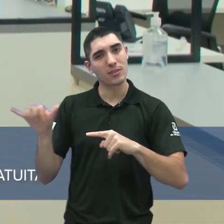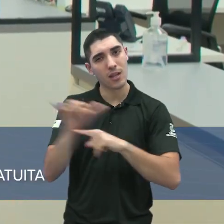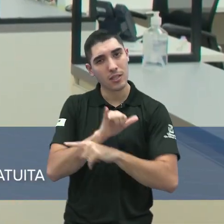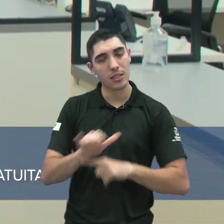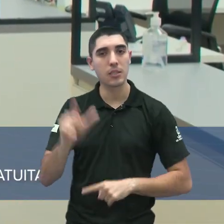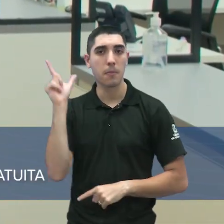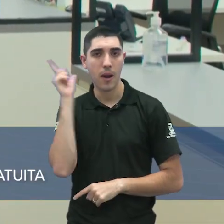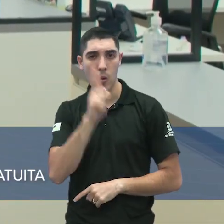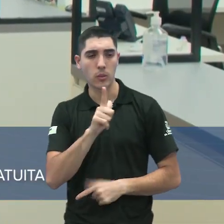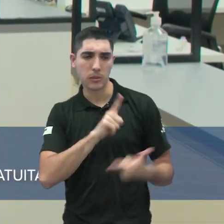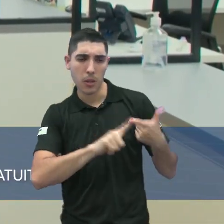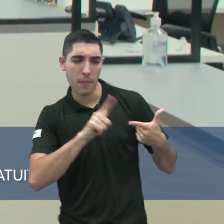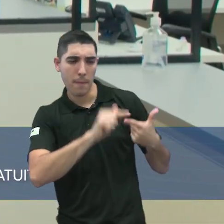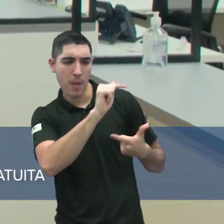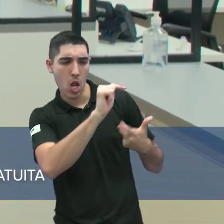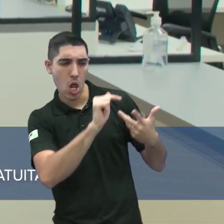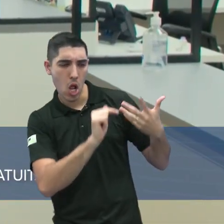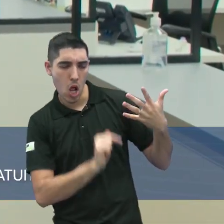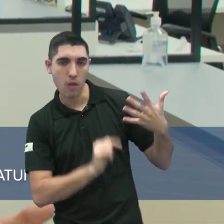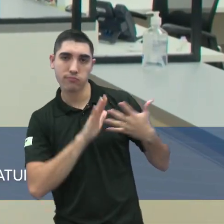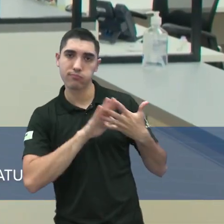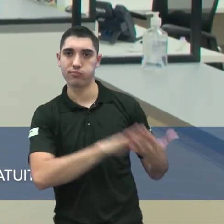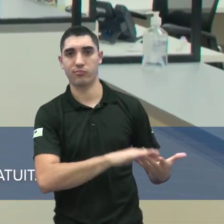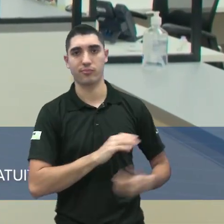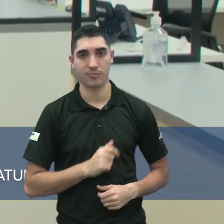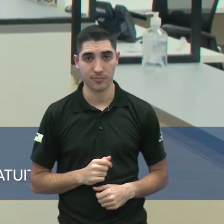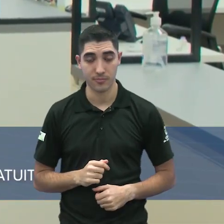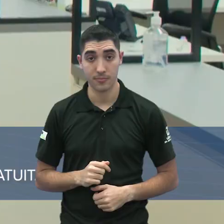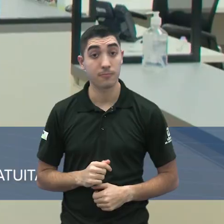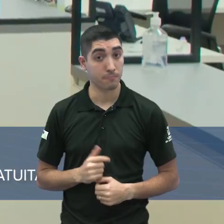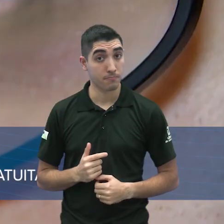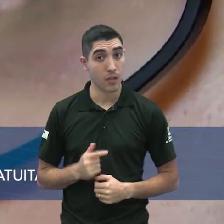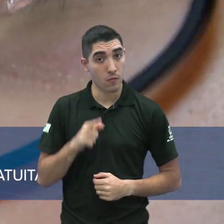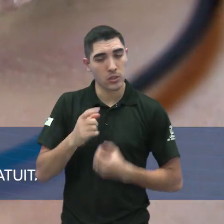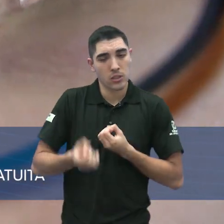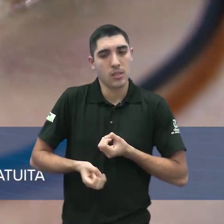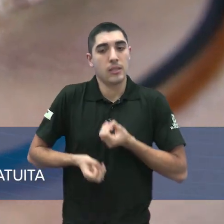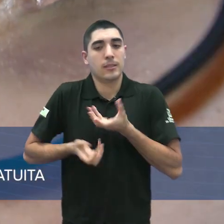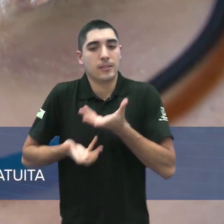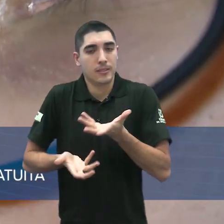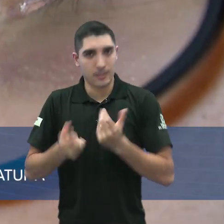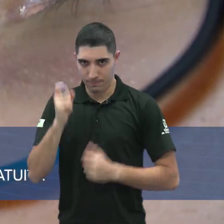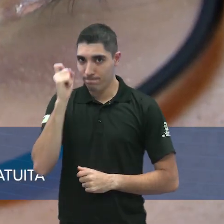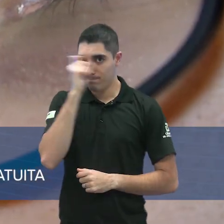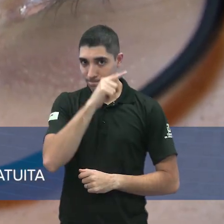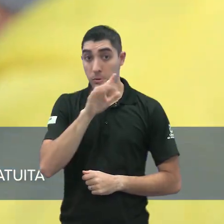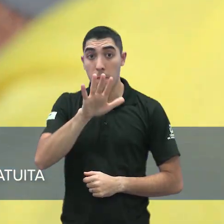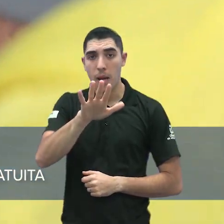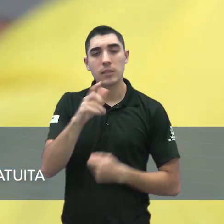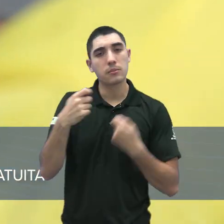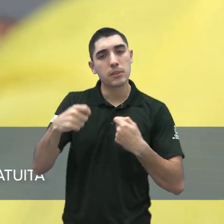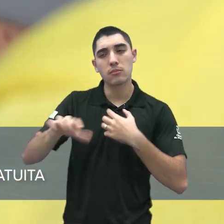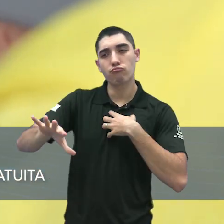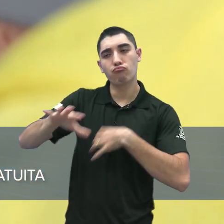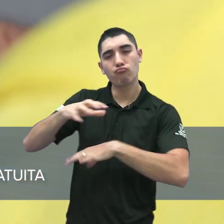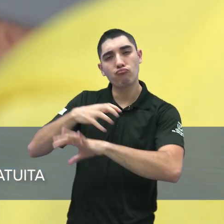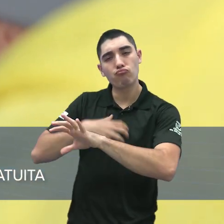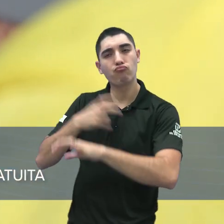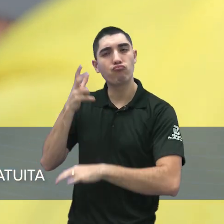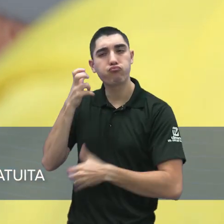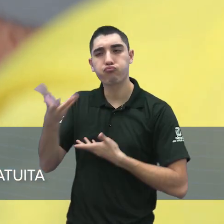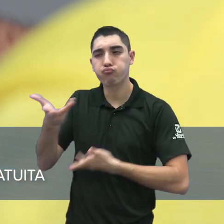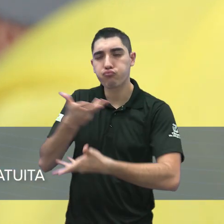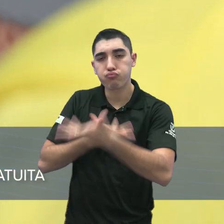para que a gente consiga vencer todos esses problemas que impactam a nossa saúde mental. Falar pode ser difícil, mas ouvir com